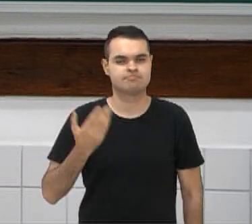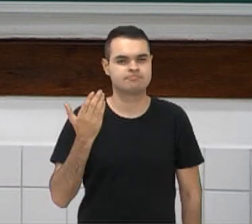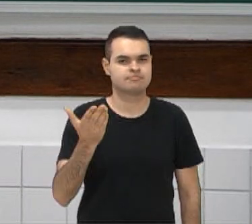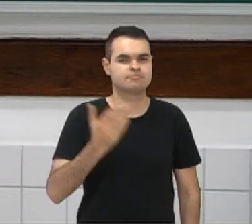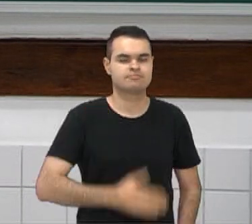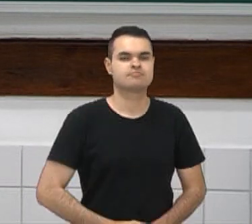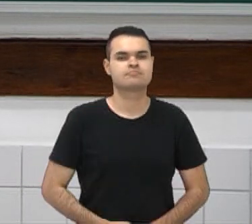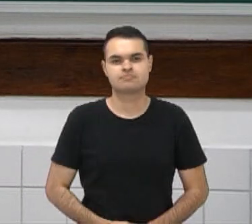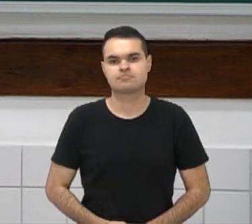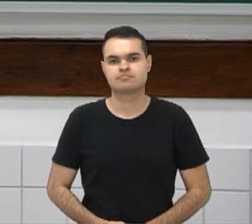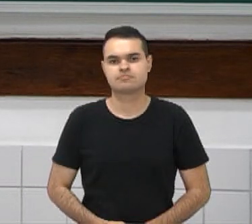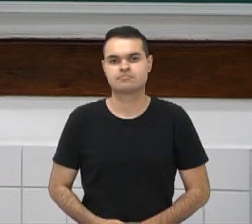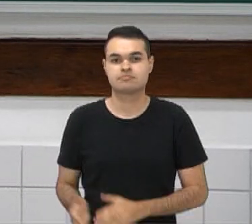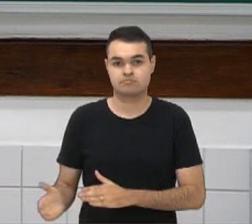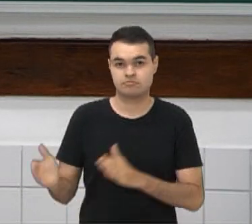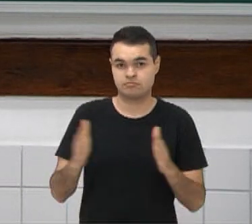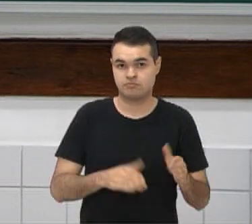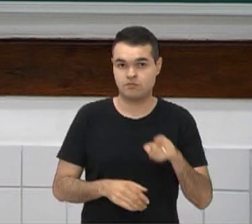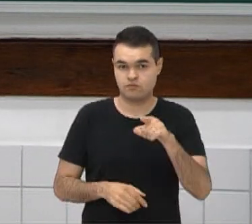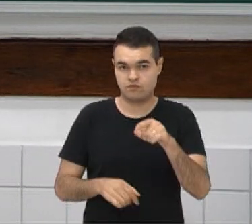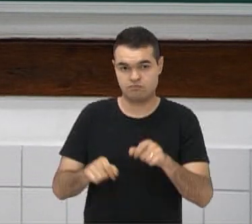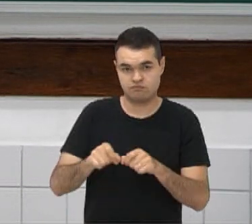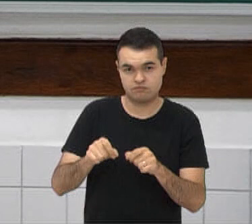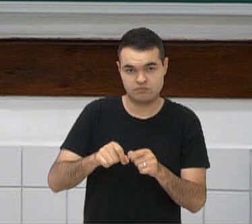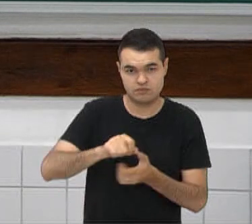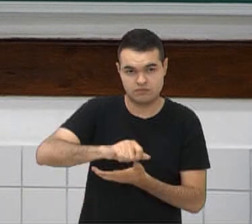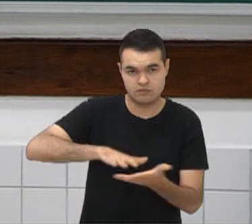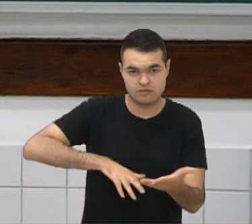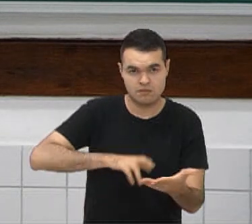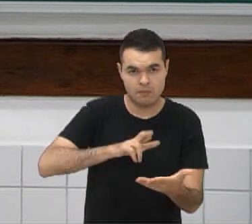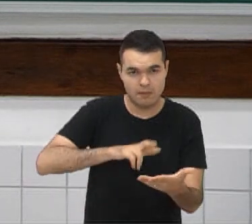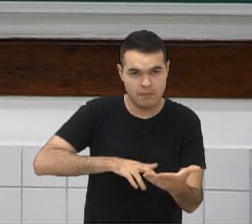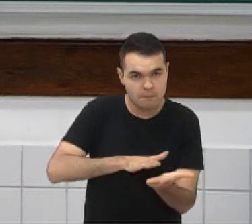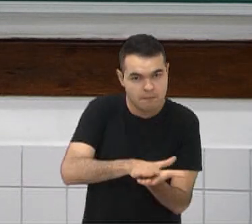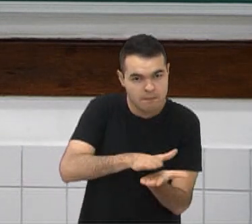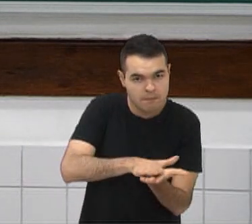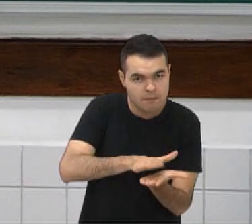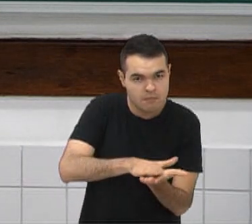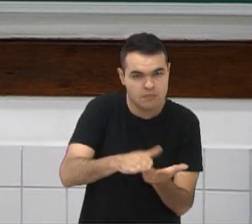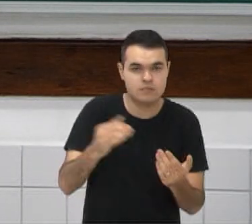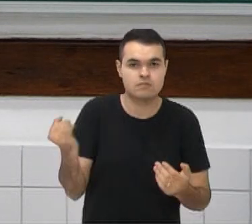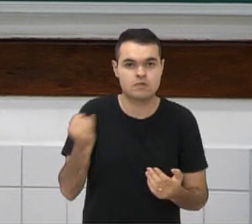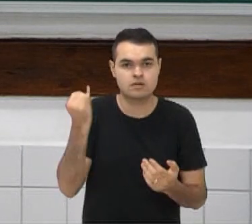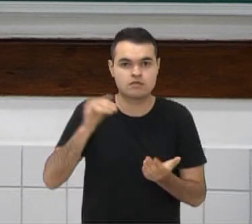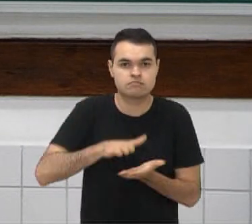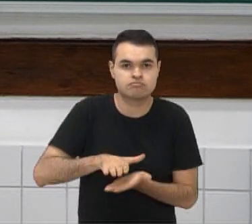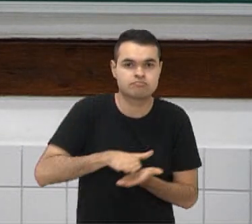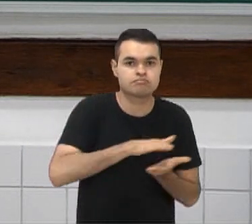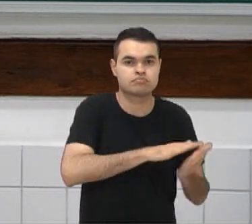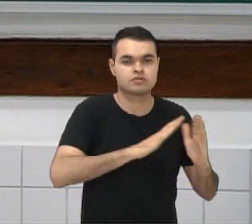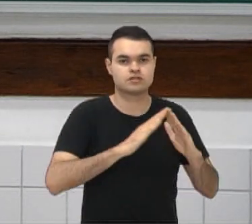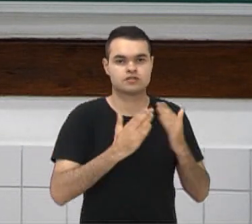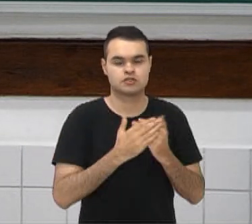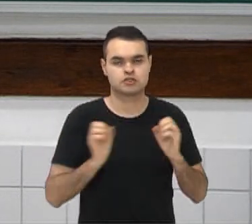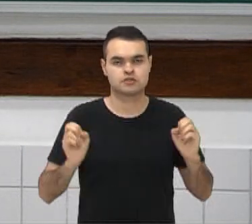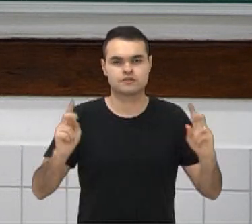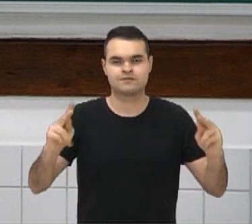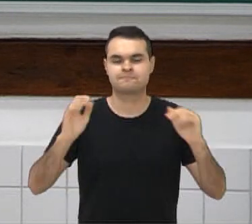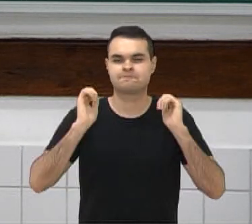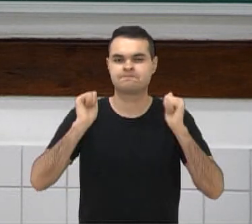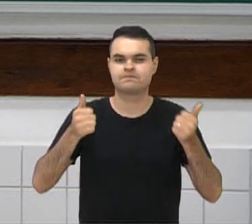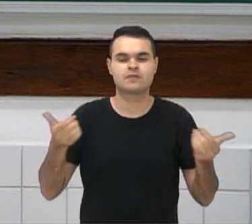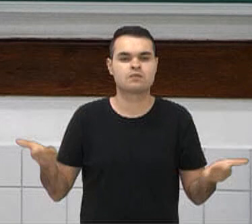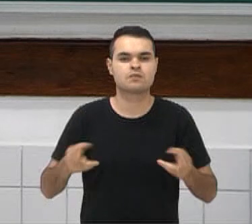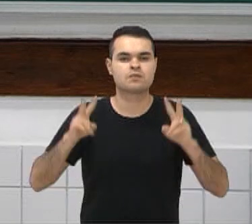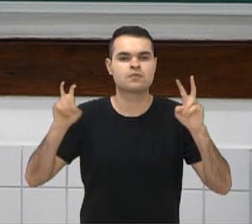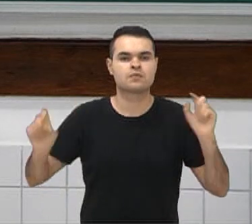presença. E para você que faz as atividades impressas, é muito importante entregá-las no prazo para a sua escola. Tudo bem? Então, o que a gente vai